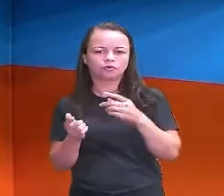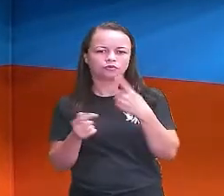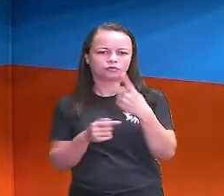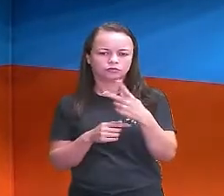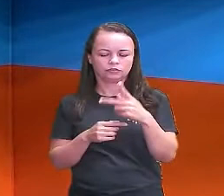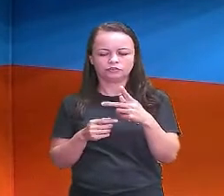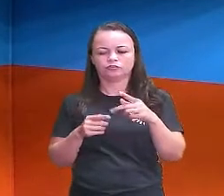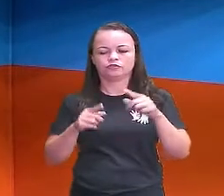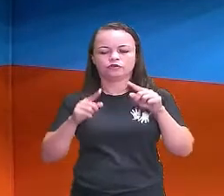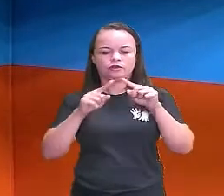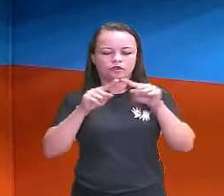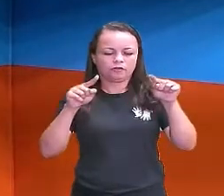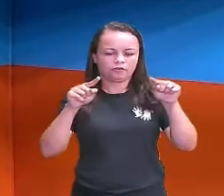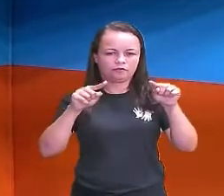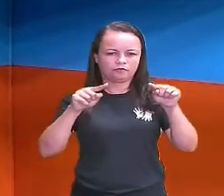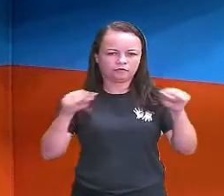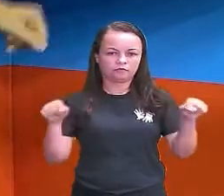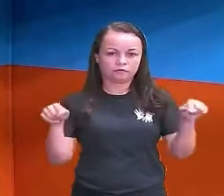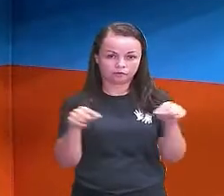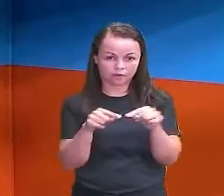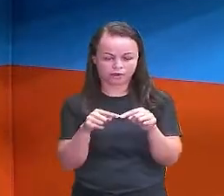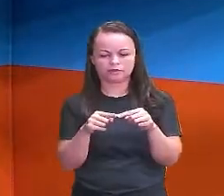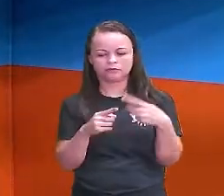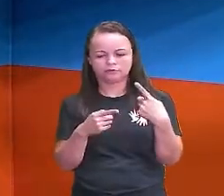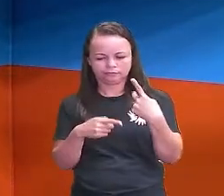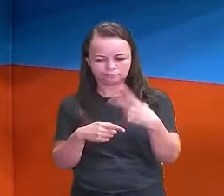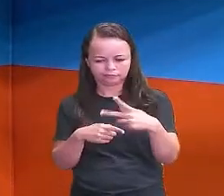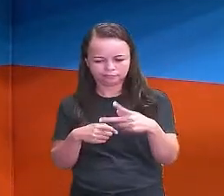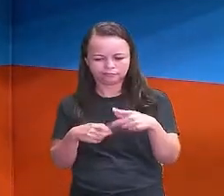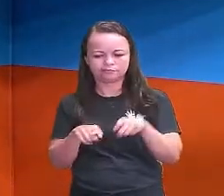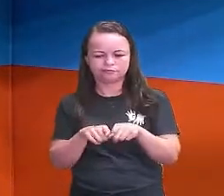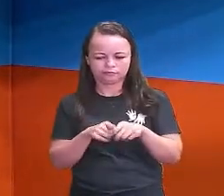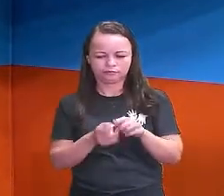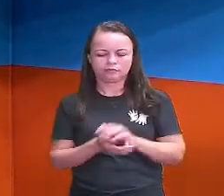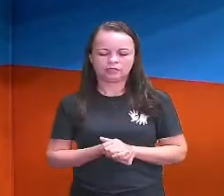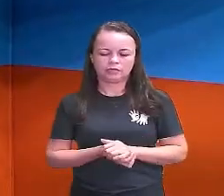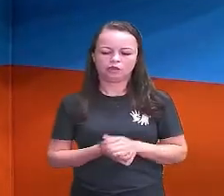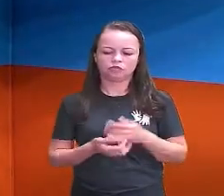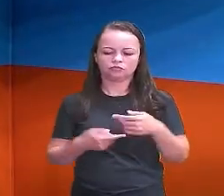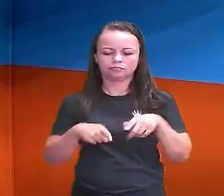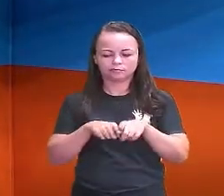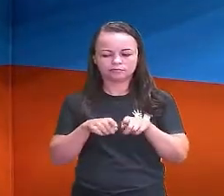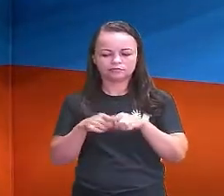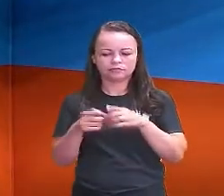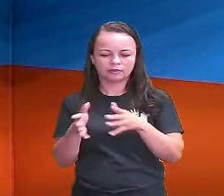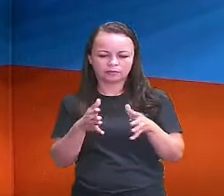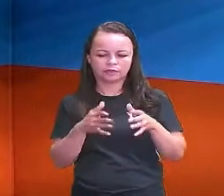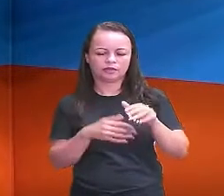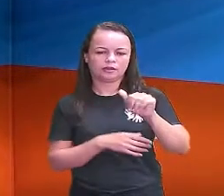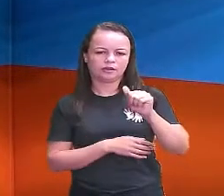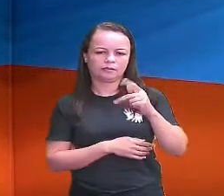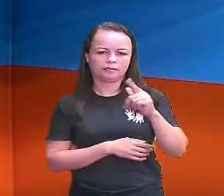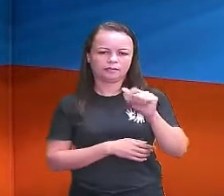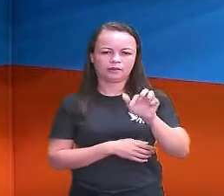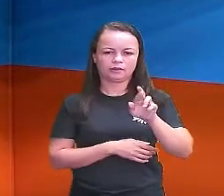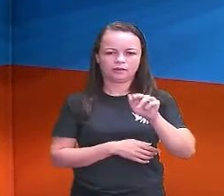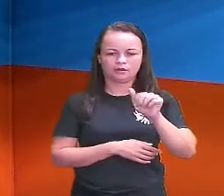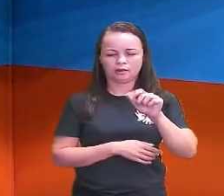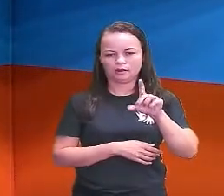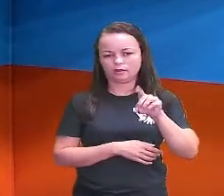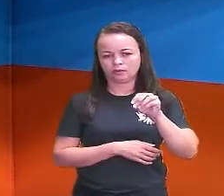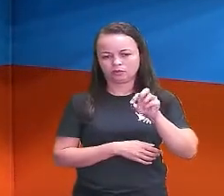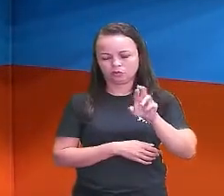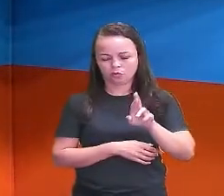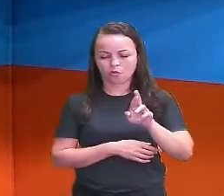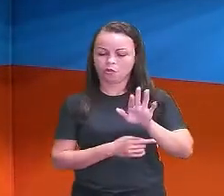De plantas tem também formato trapézio. Alguns aparadores. Isso aqui é um aparador que fica dentro da casa para